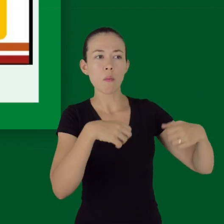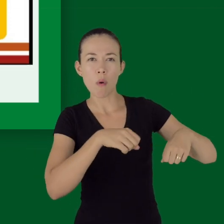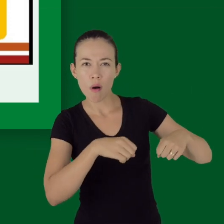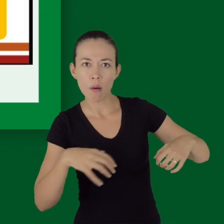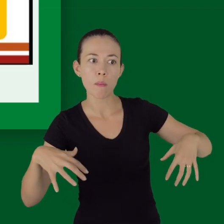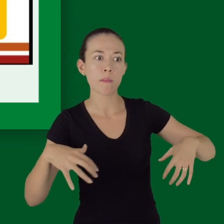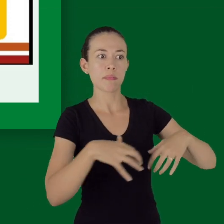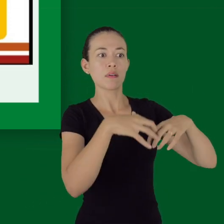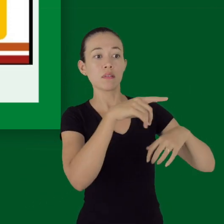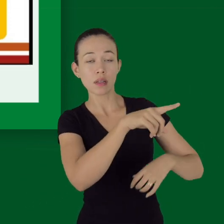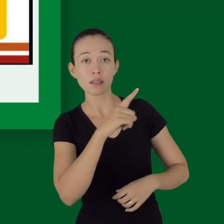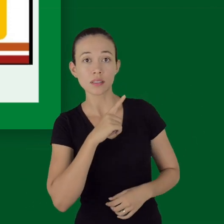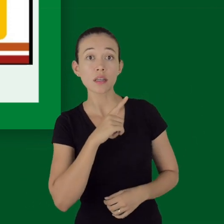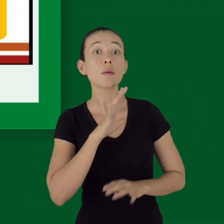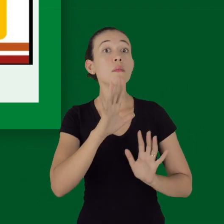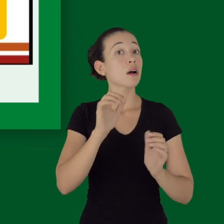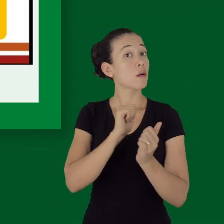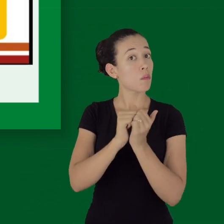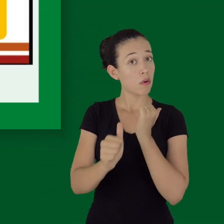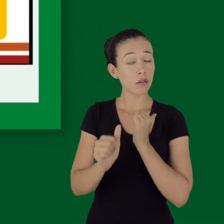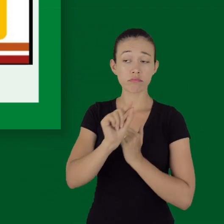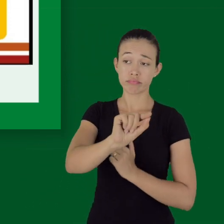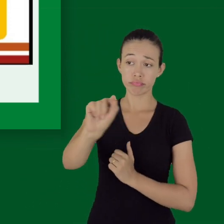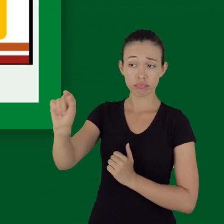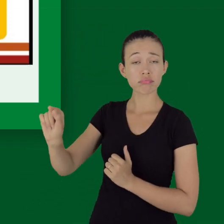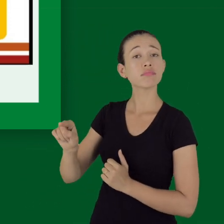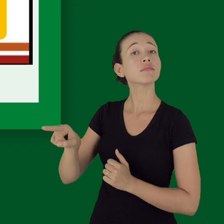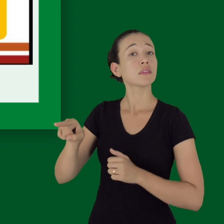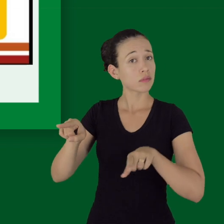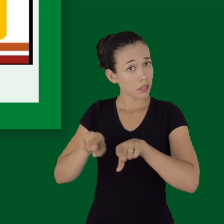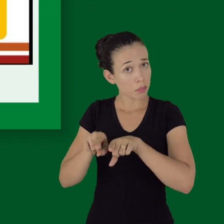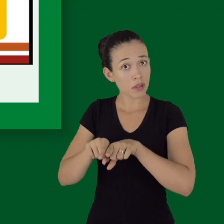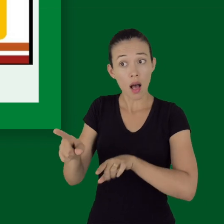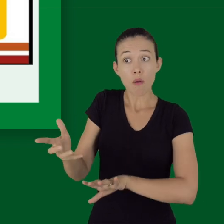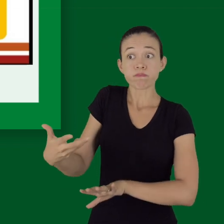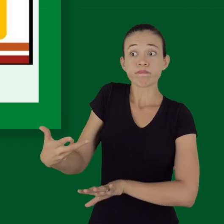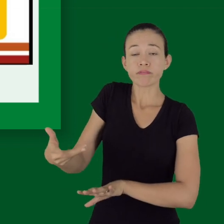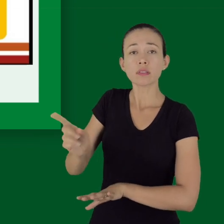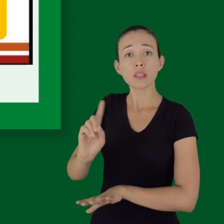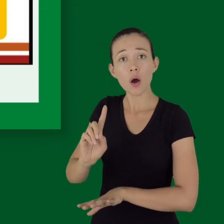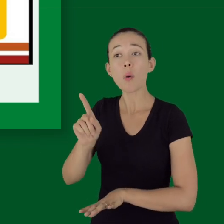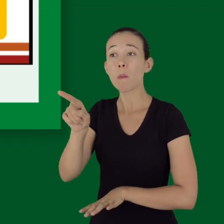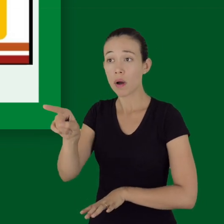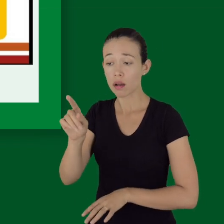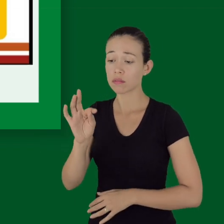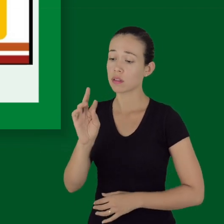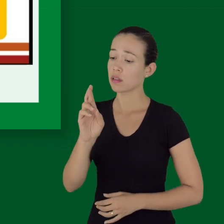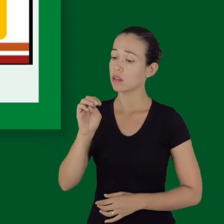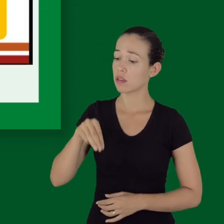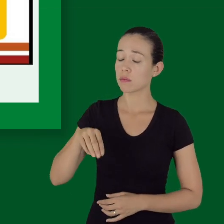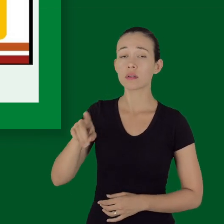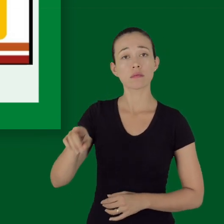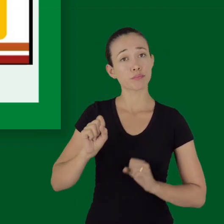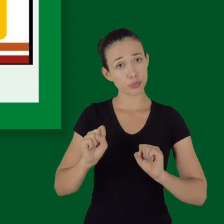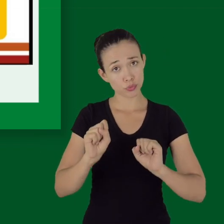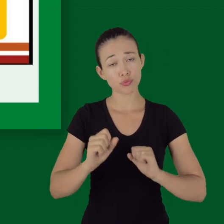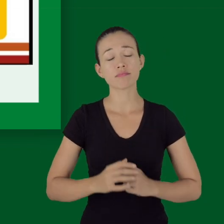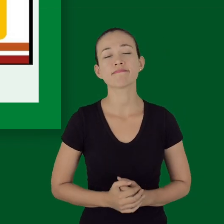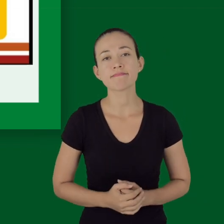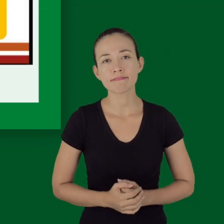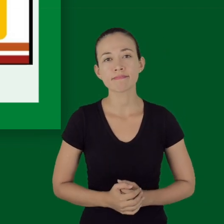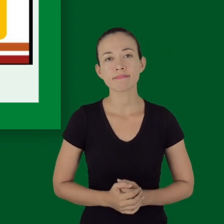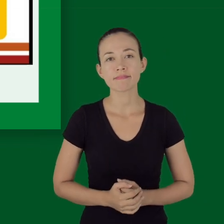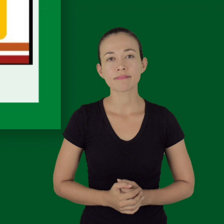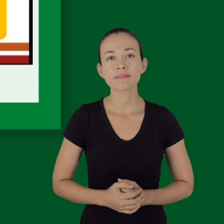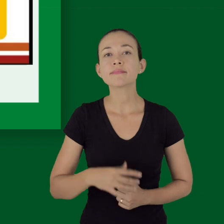de bem mais baixa velocidade. Né? As motocicletas, né, que tem aí uma grande estatística em relação aos